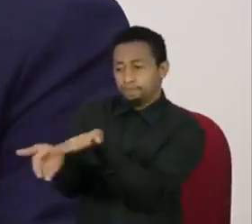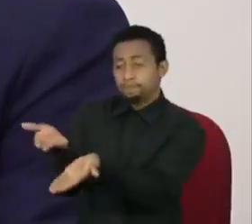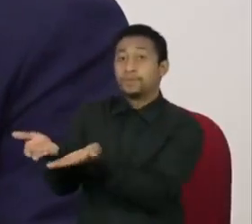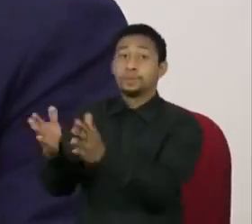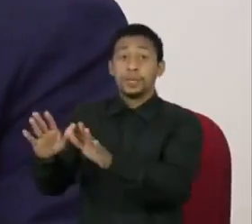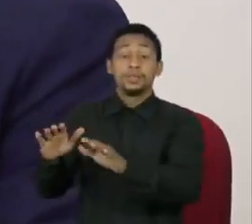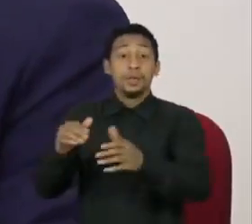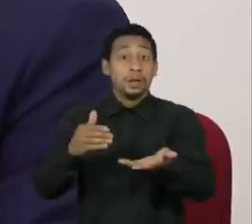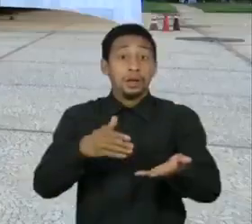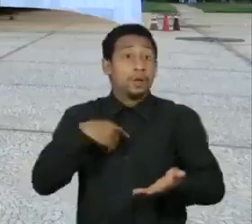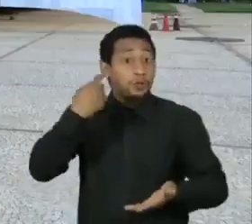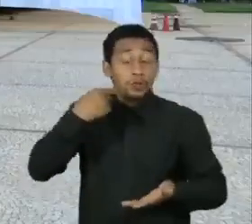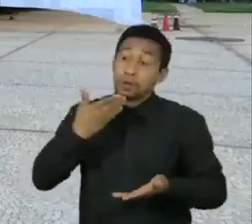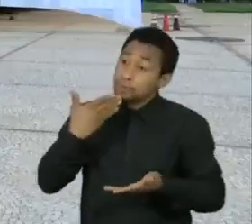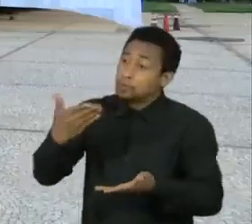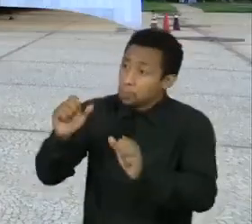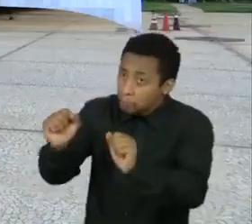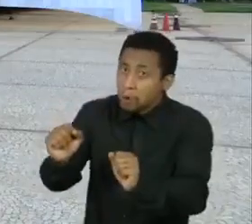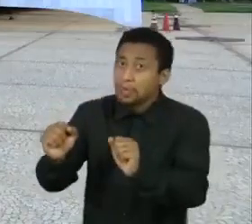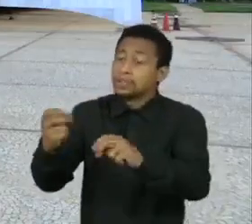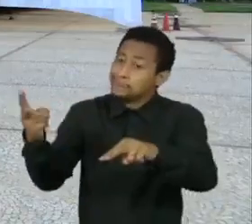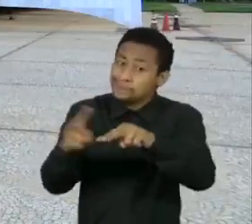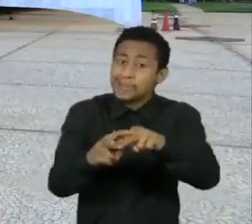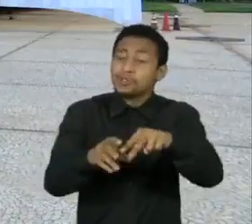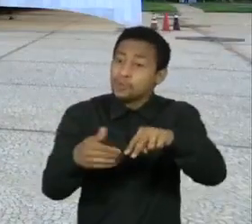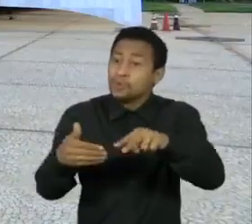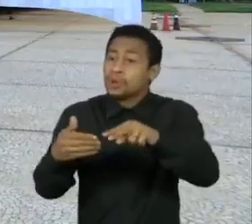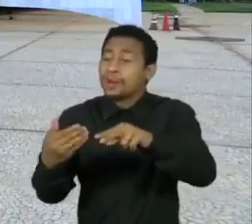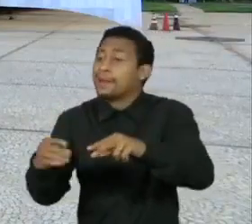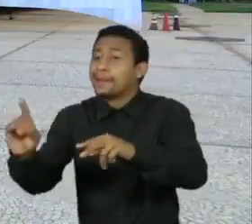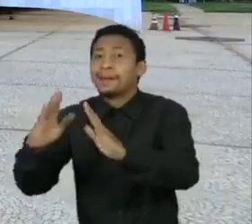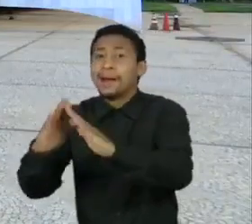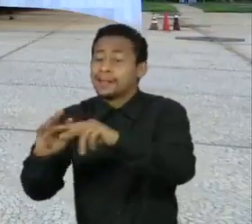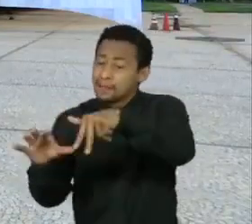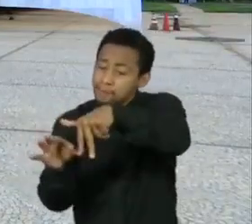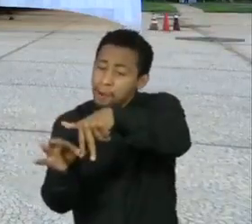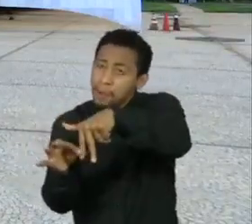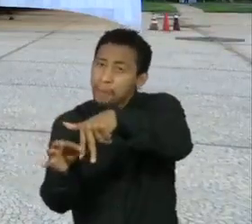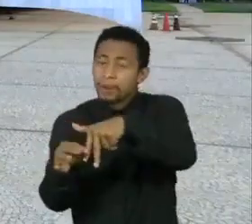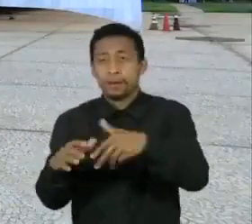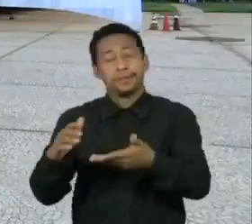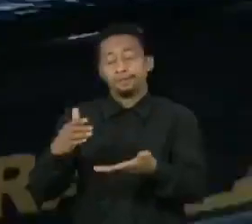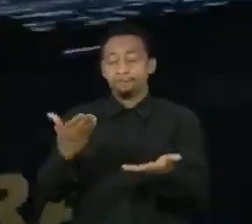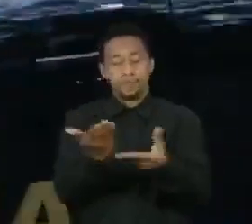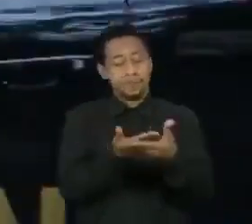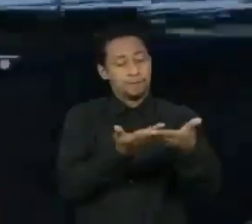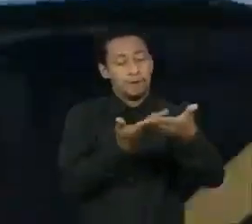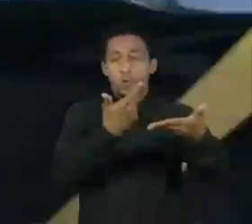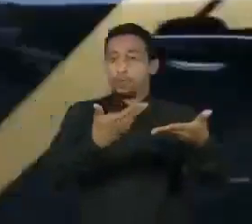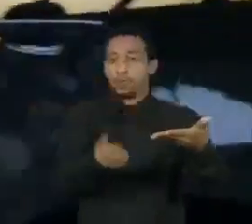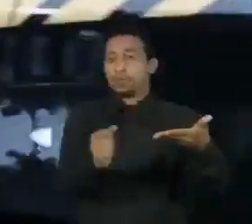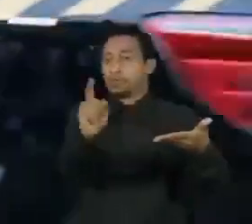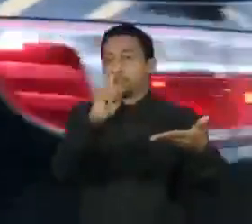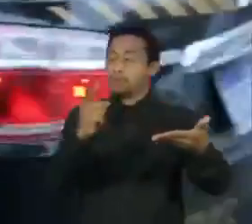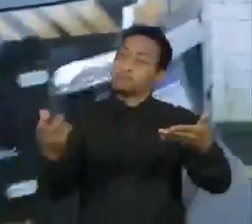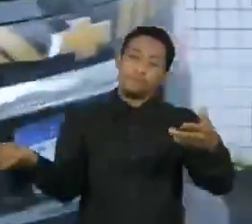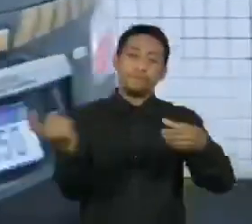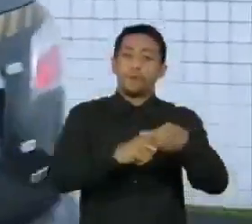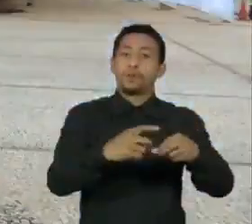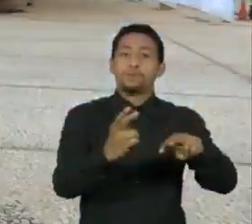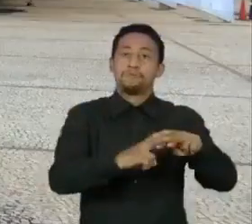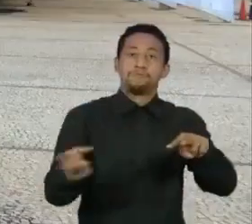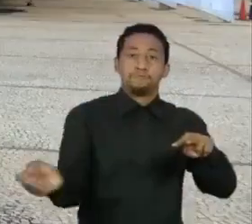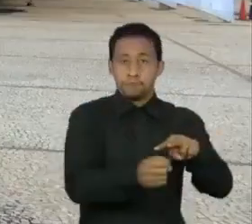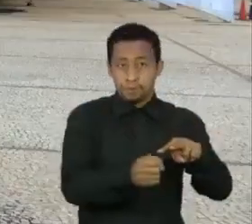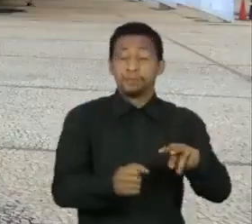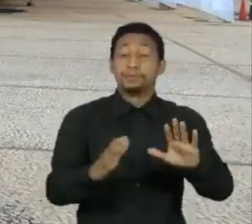cliente sofre de problemas de saúde o recurso foi negado pelo Supremo que Manteve a prisão preventiva Roberto Jefferson foi preso